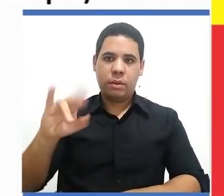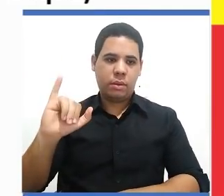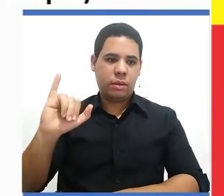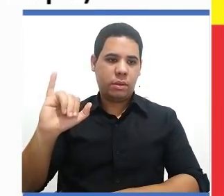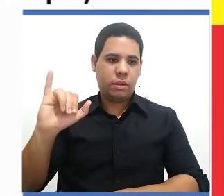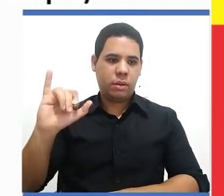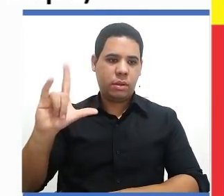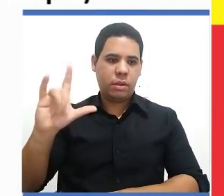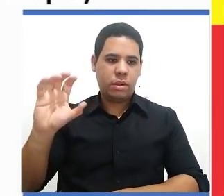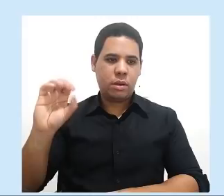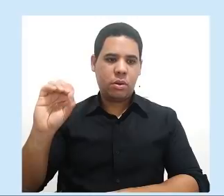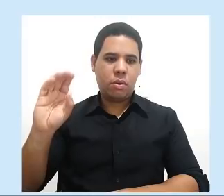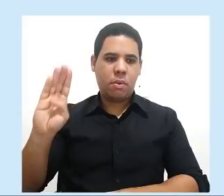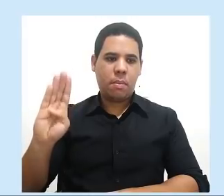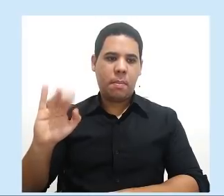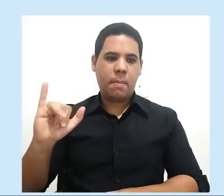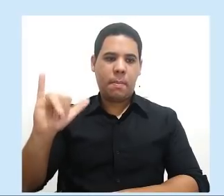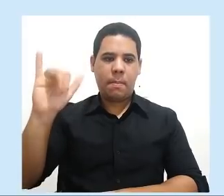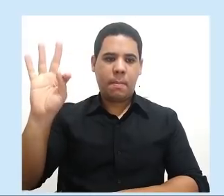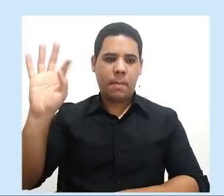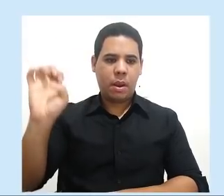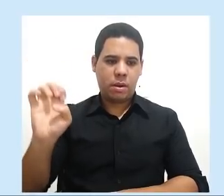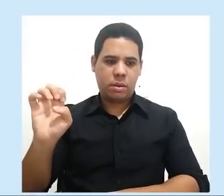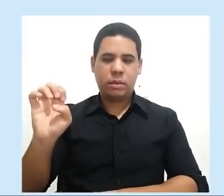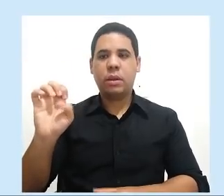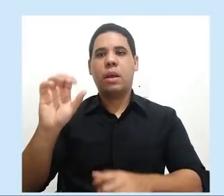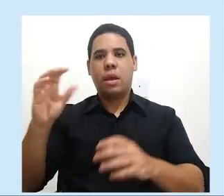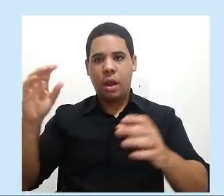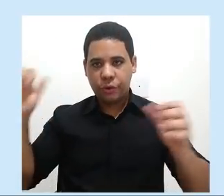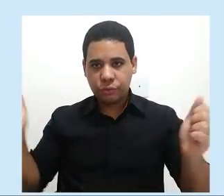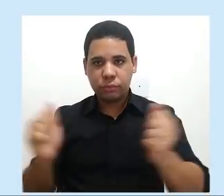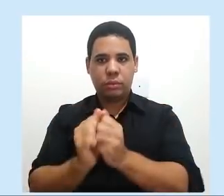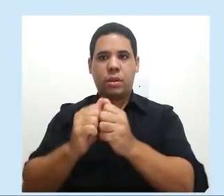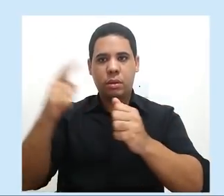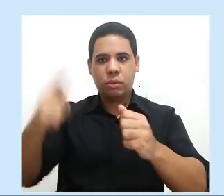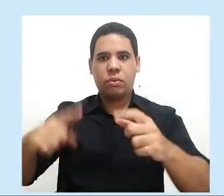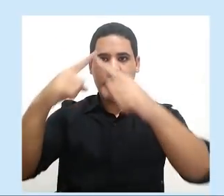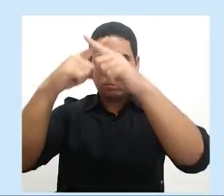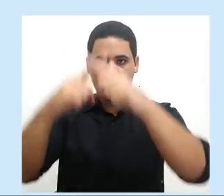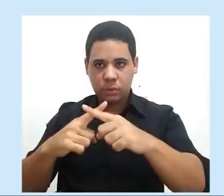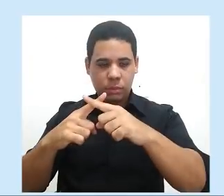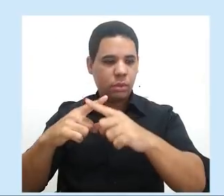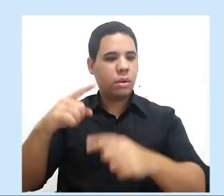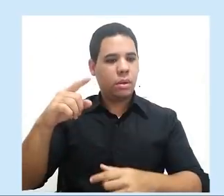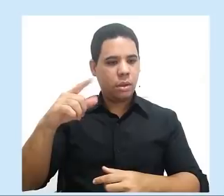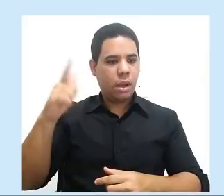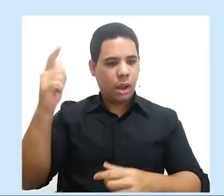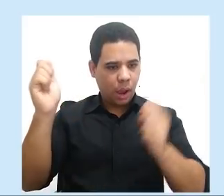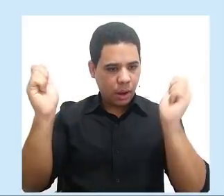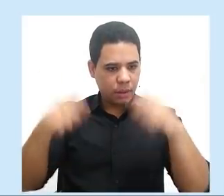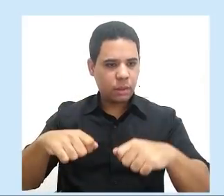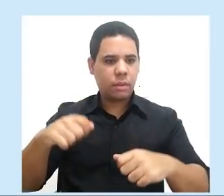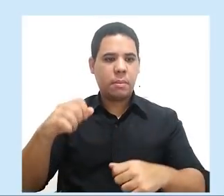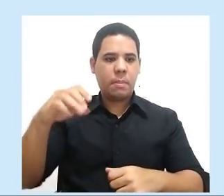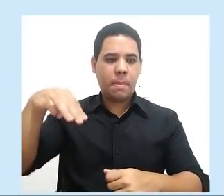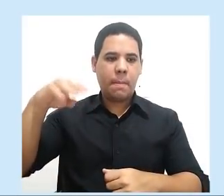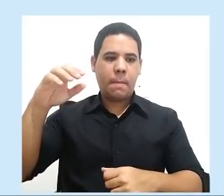megabytes, nós teremos 1 terabyte. E assim por diante. Então, se você tiver um HD de 1